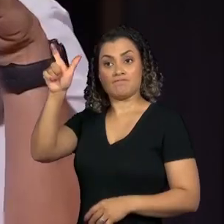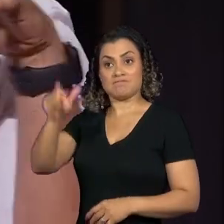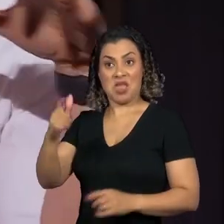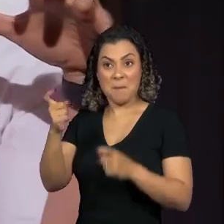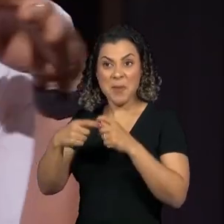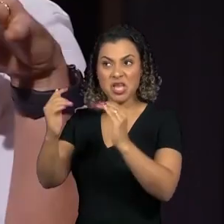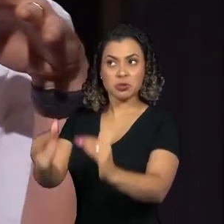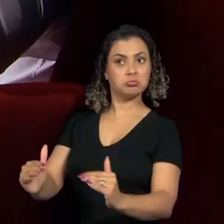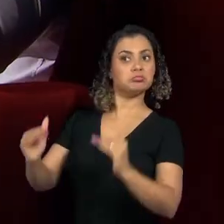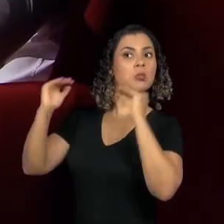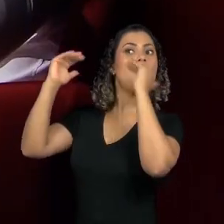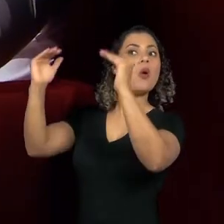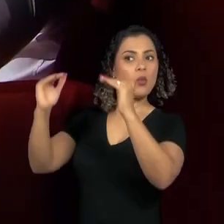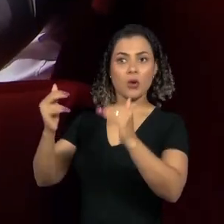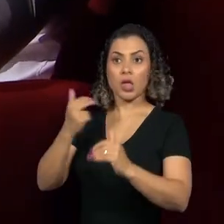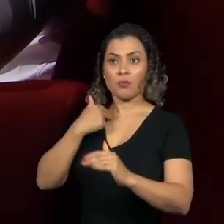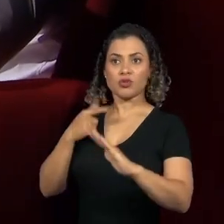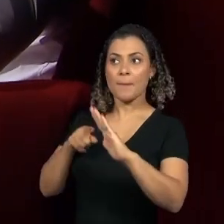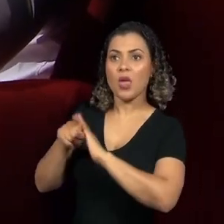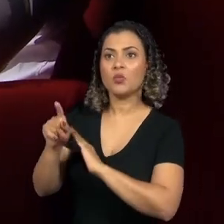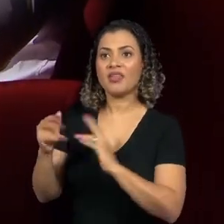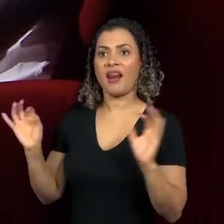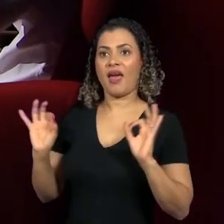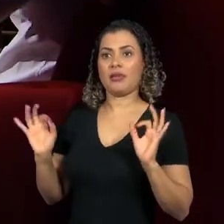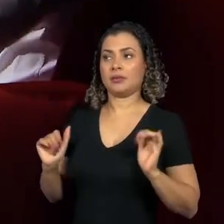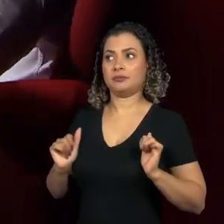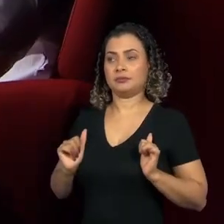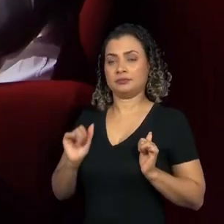né uma figura inquestionável